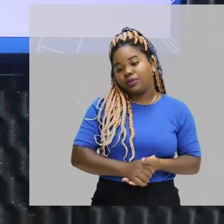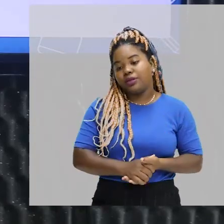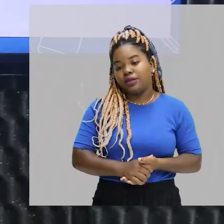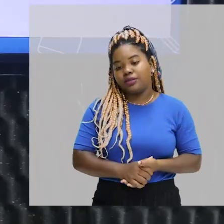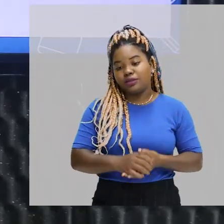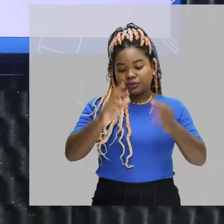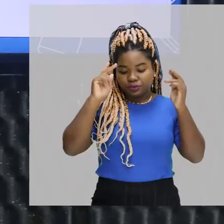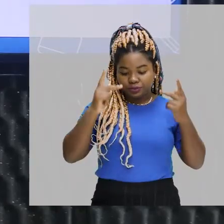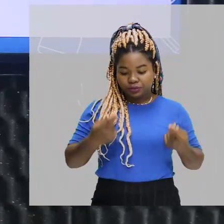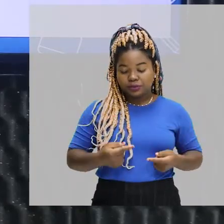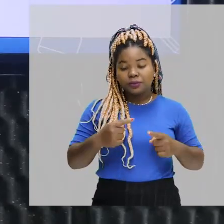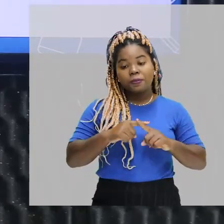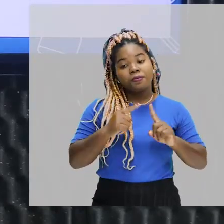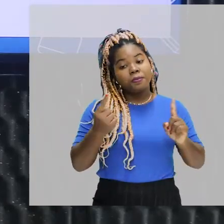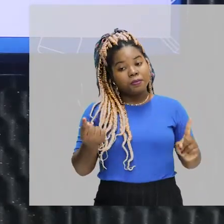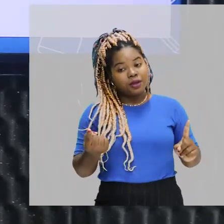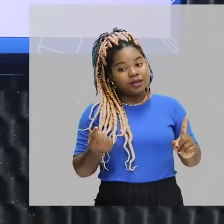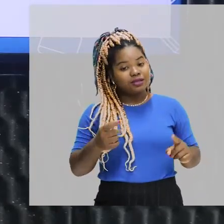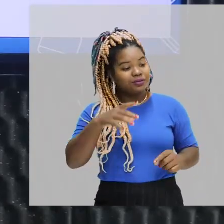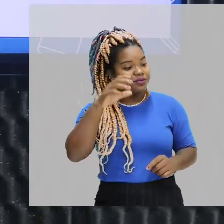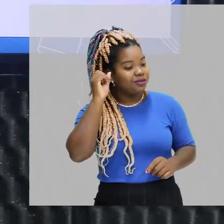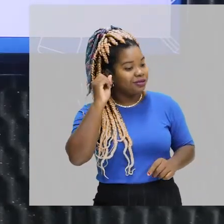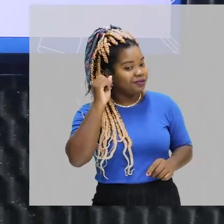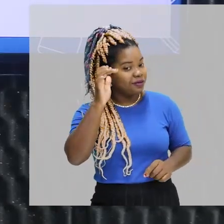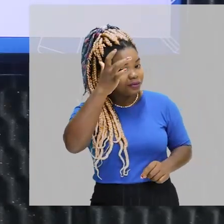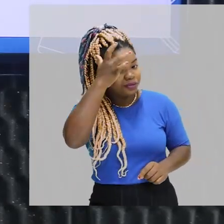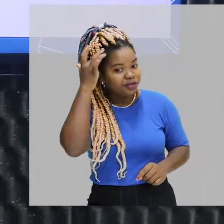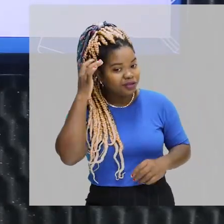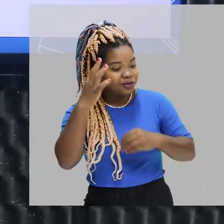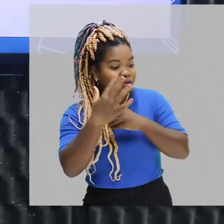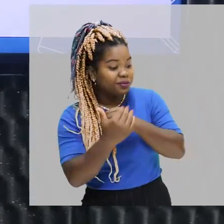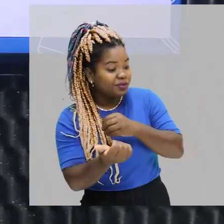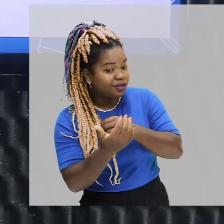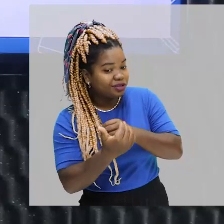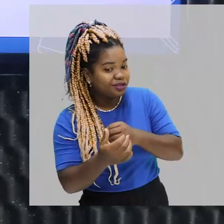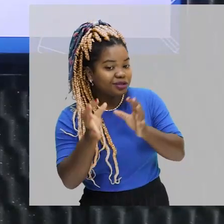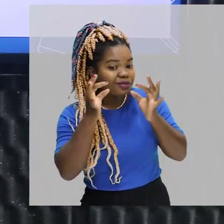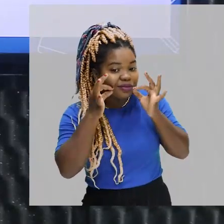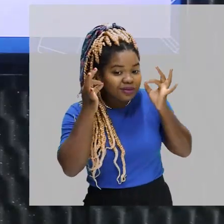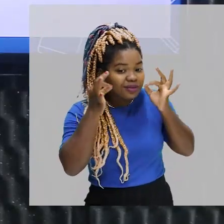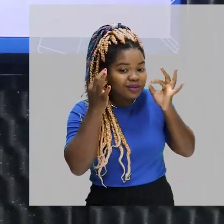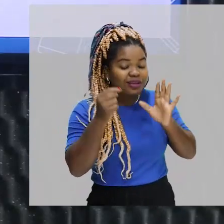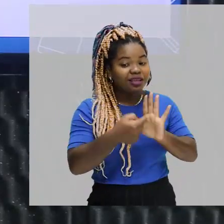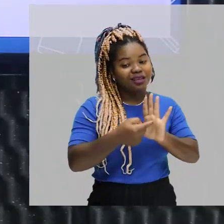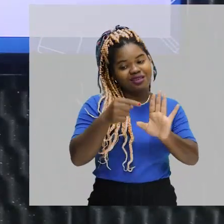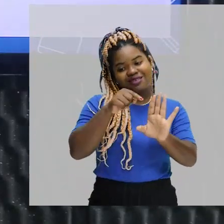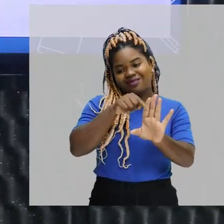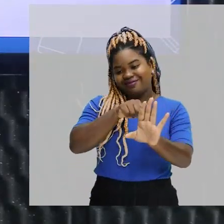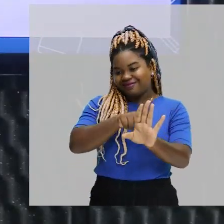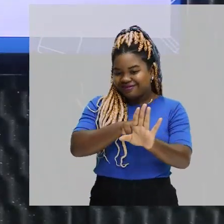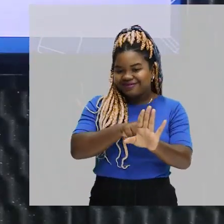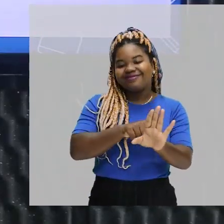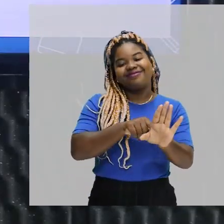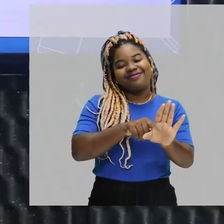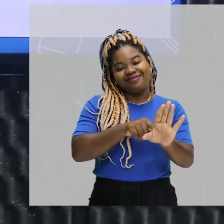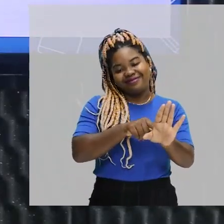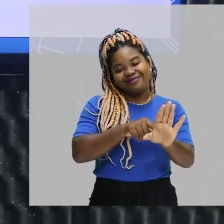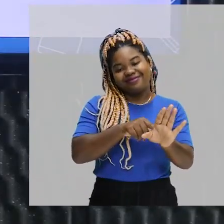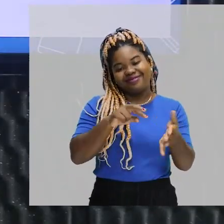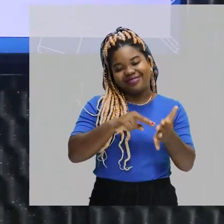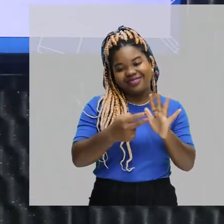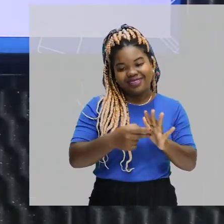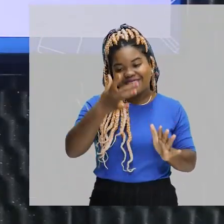Mas eu posso ouvir alguém me chamar de gata. Aí, no caso, já é uma metáfora, é outra coisa, significa dizer que a pessoa é